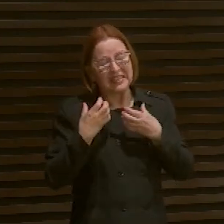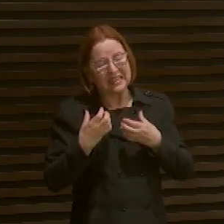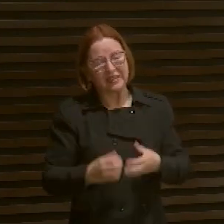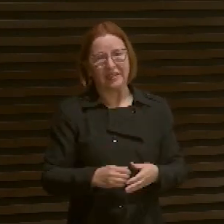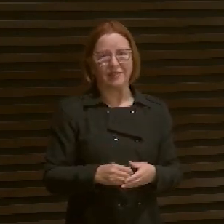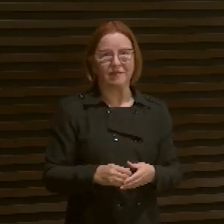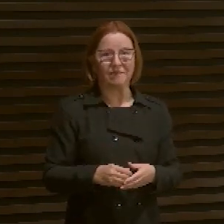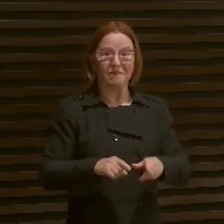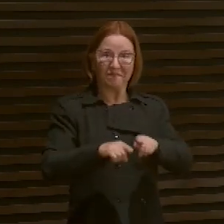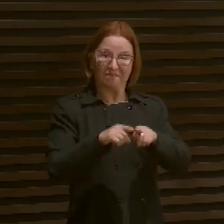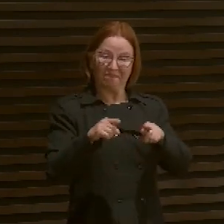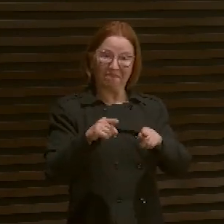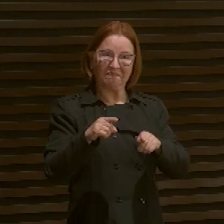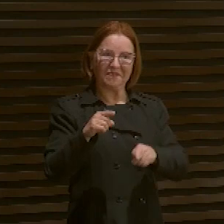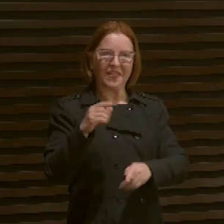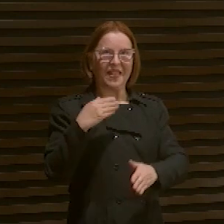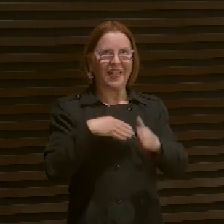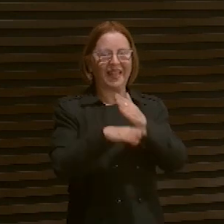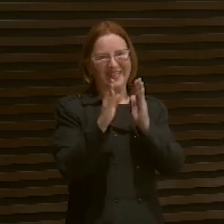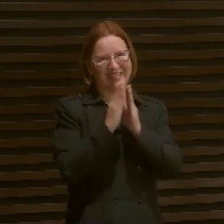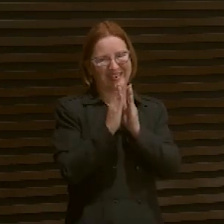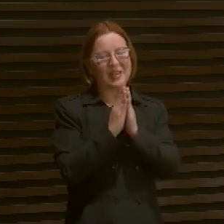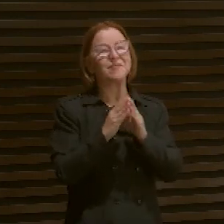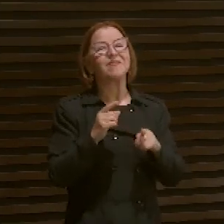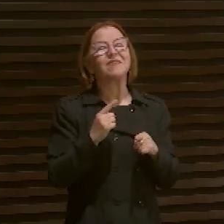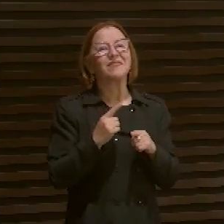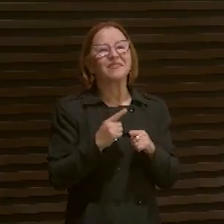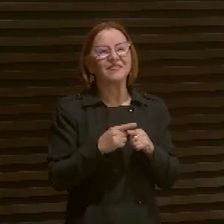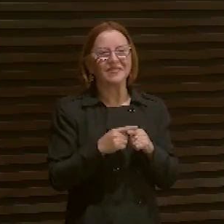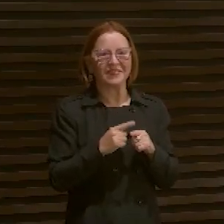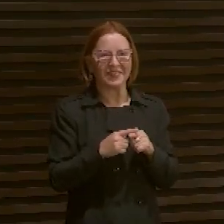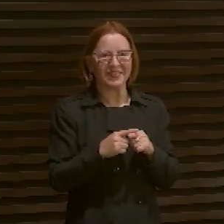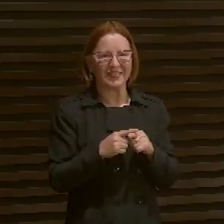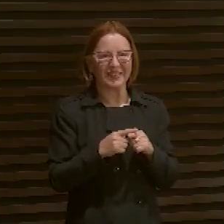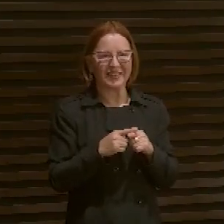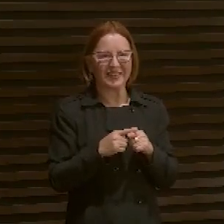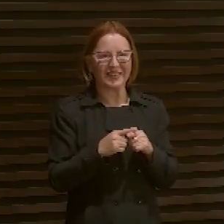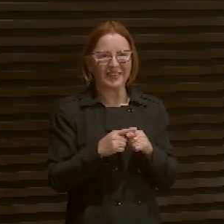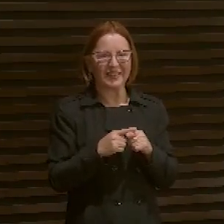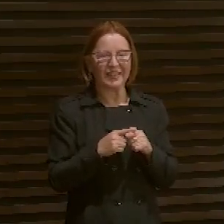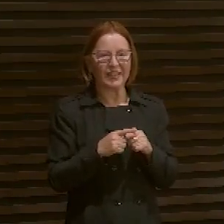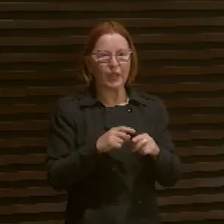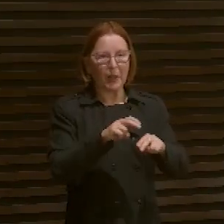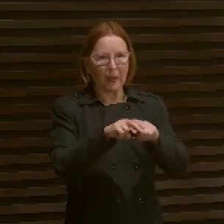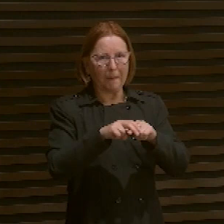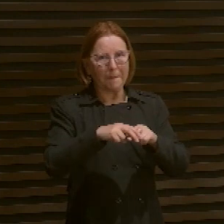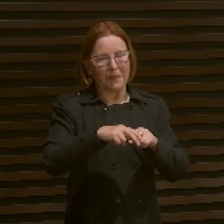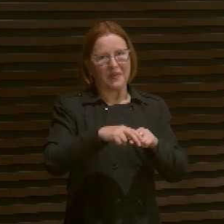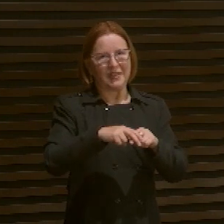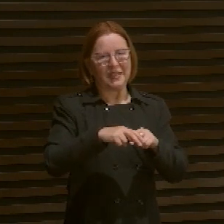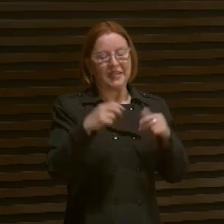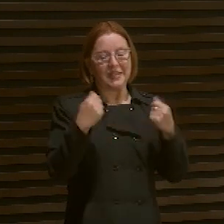Mas ainda assim, ele foi orar. Por quê? Porque ele estava espiritualmente necessitado.